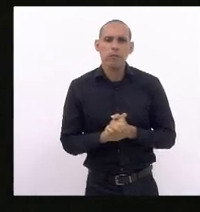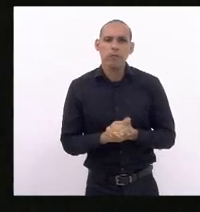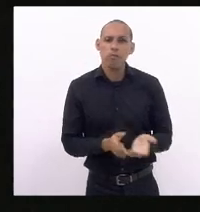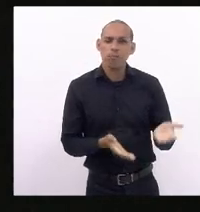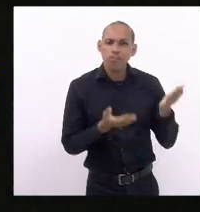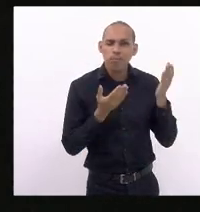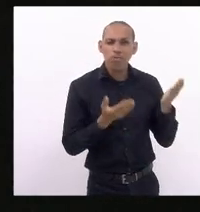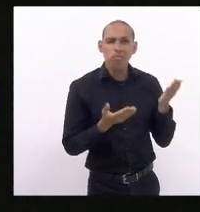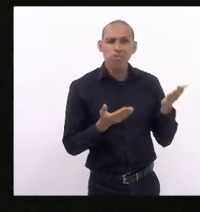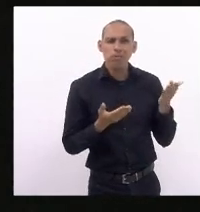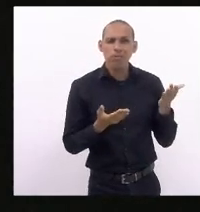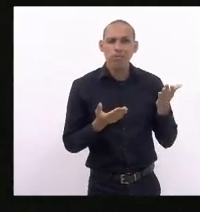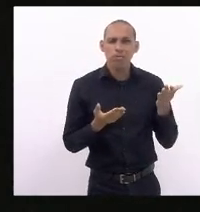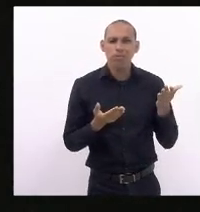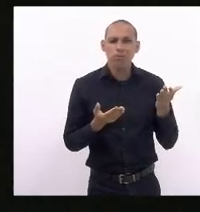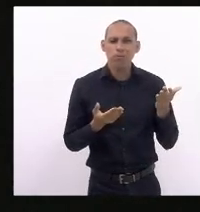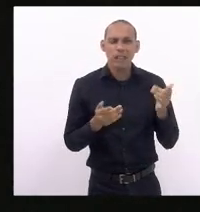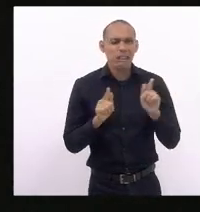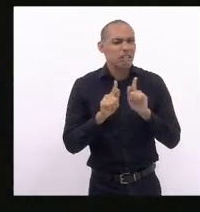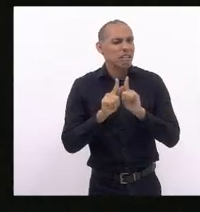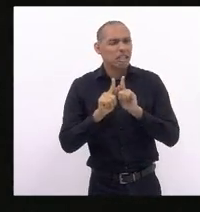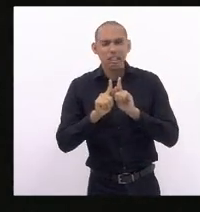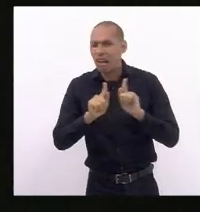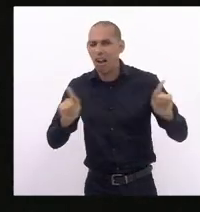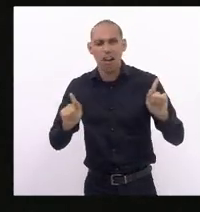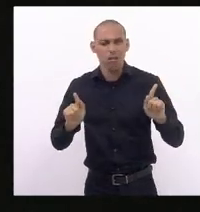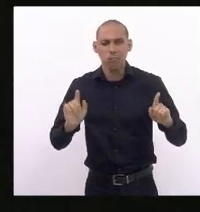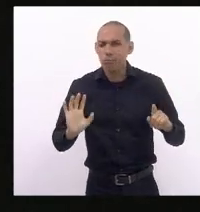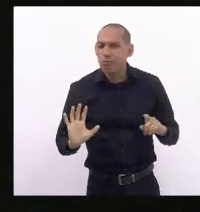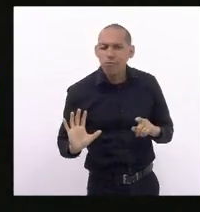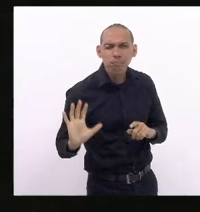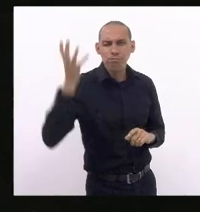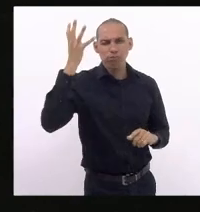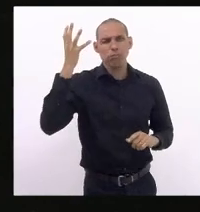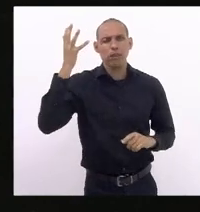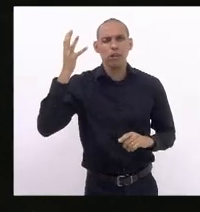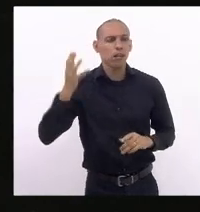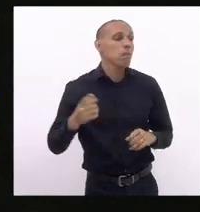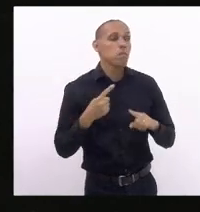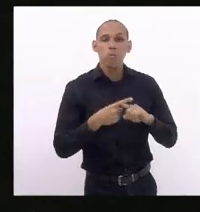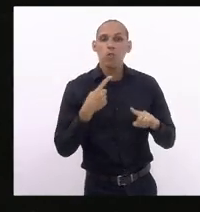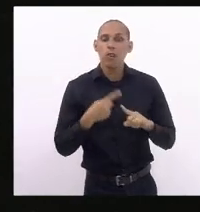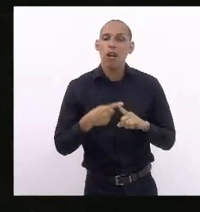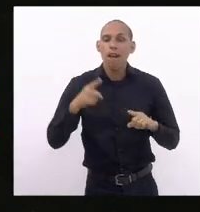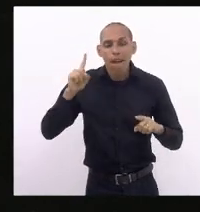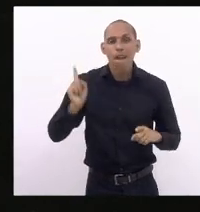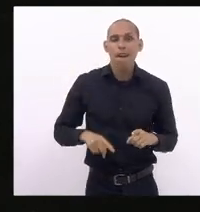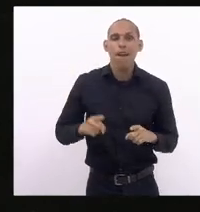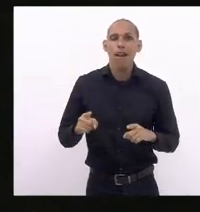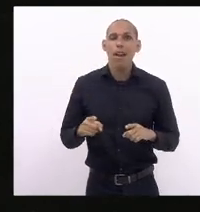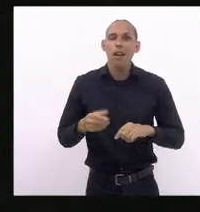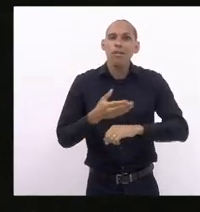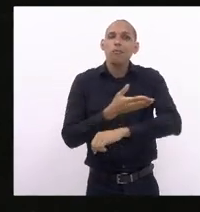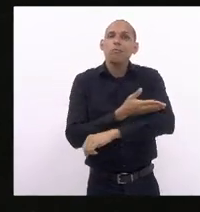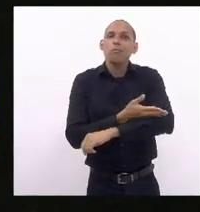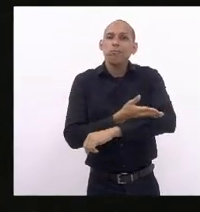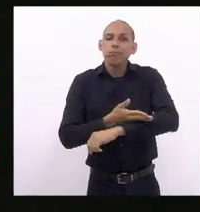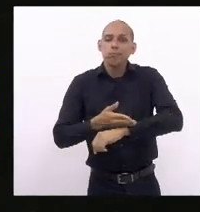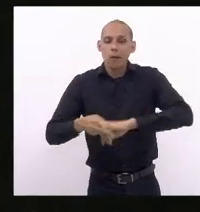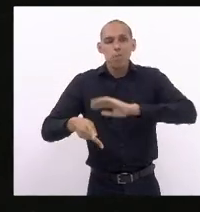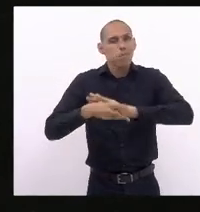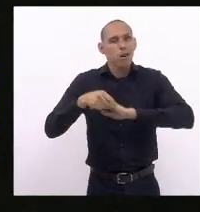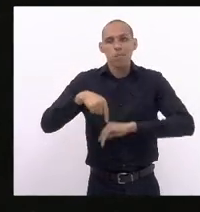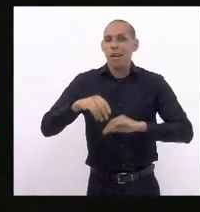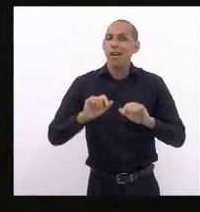nenhuma, num grave estágio de calamidade pública, porque essa tem sido uma tradição dessa casa.